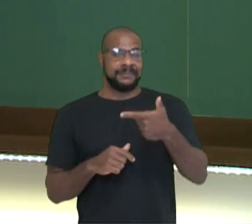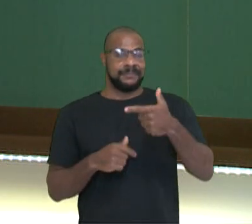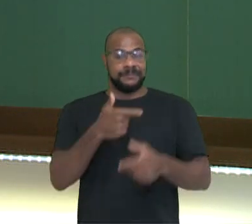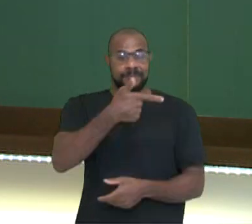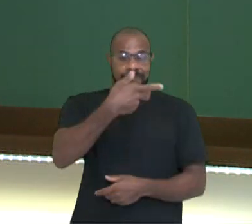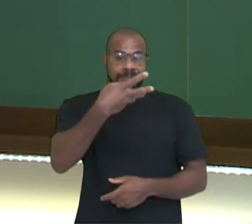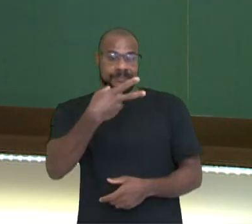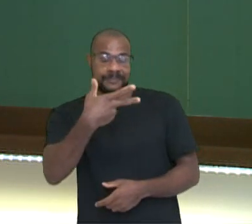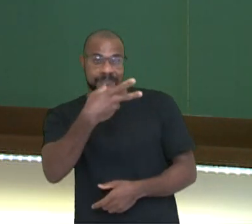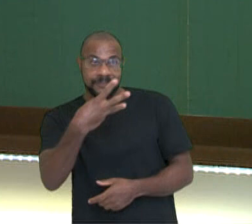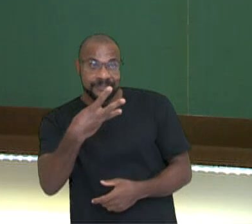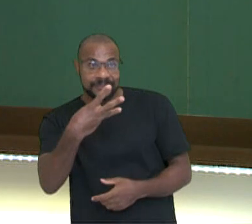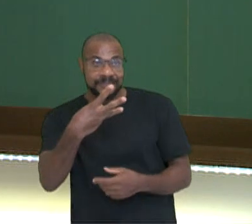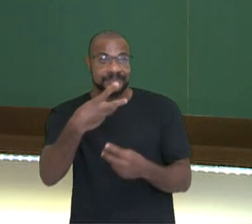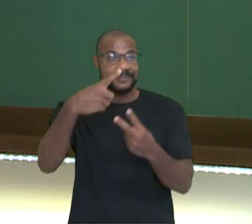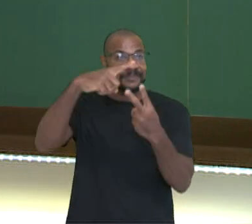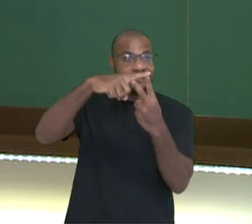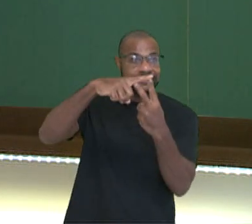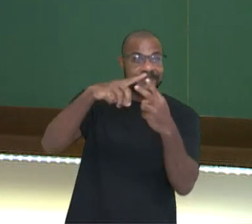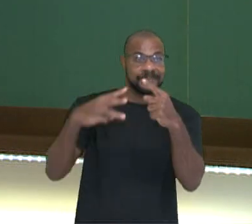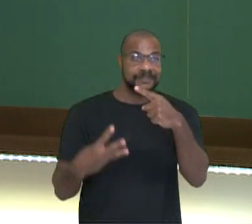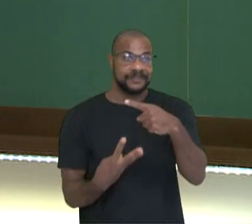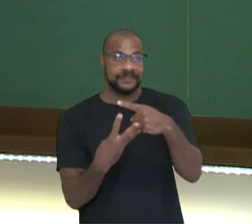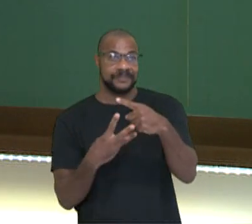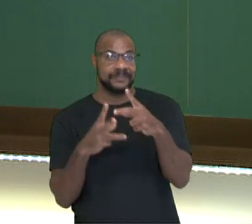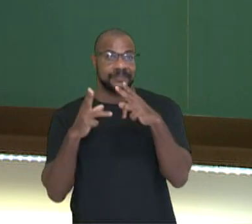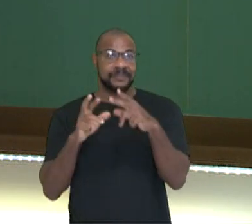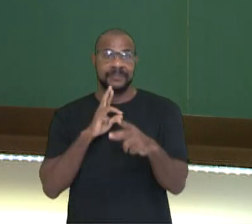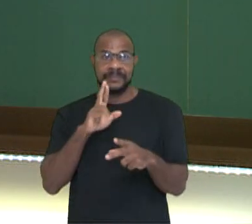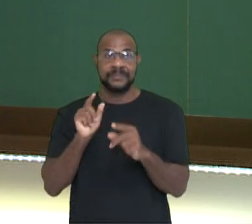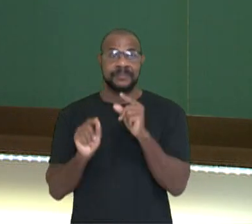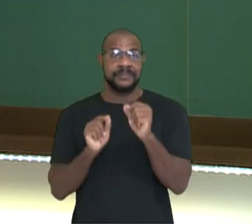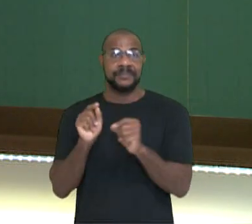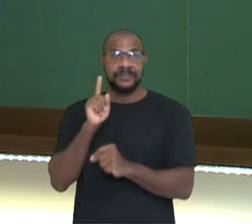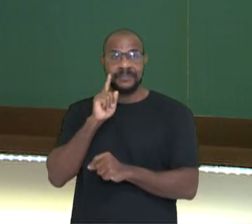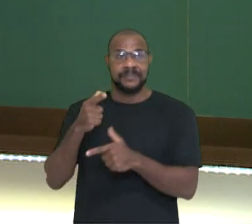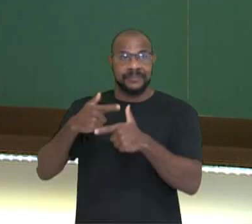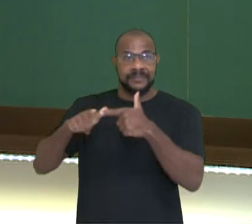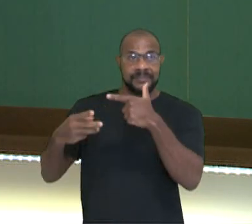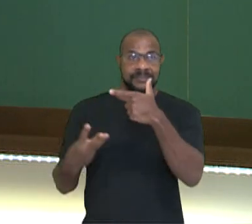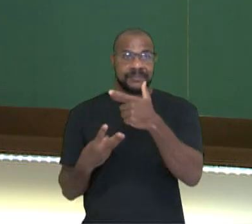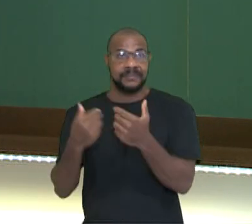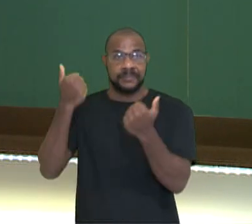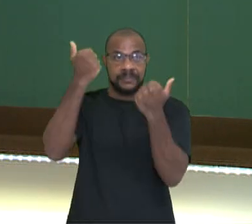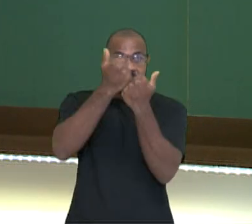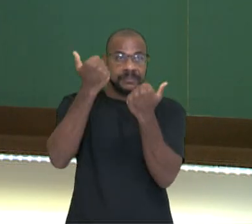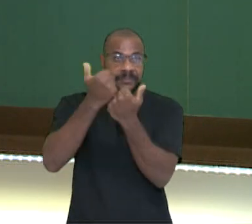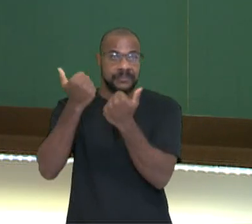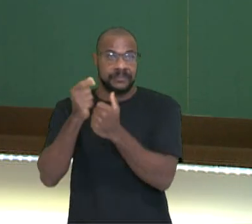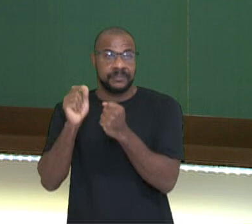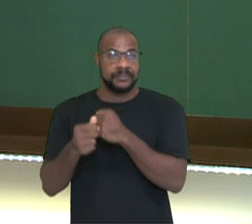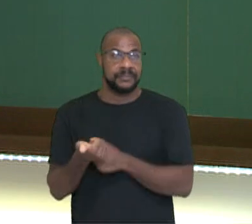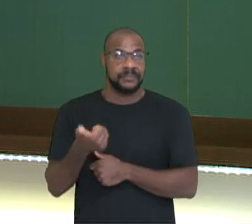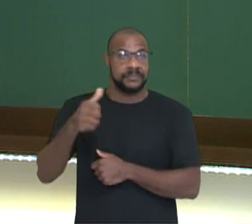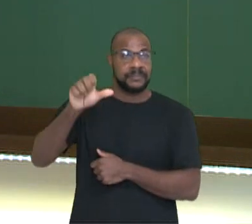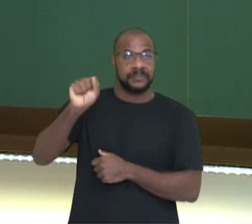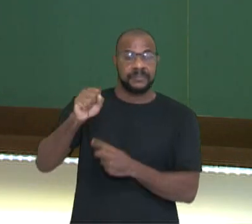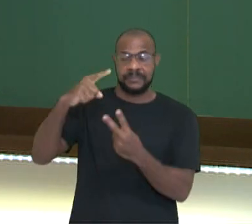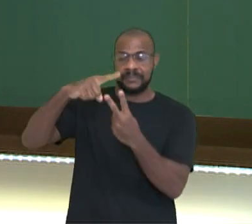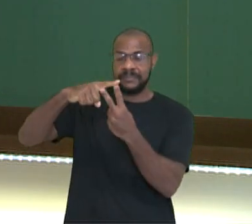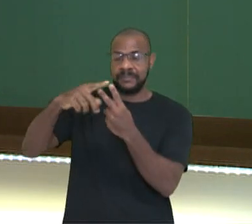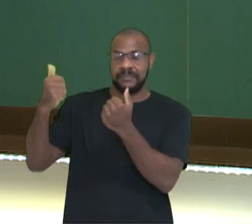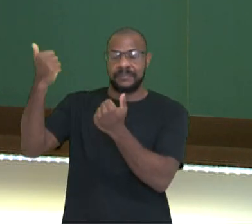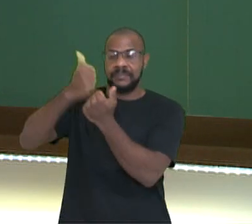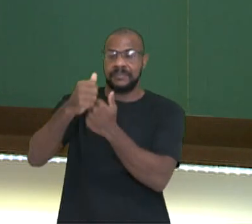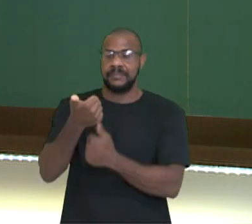3 é exatamente igual a 1380 graus. Como que eu fiz isso? Substituindo π por 180. Então, essa alternativa